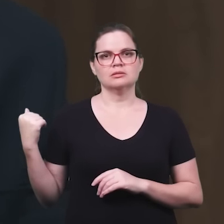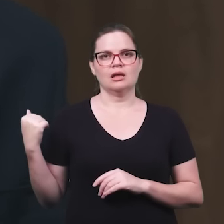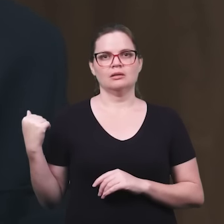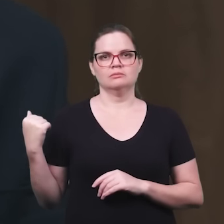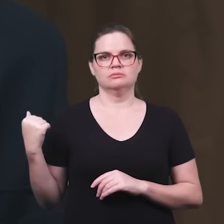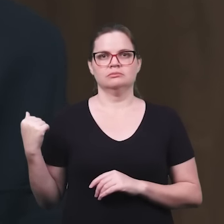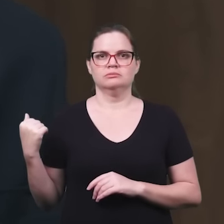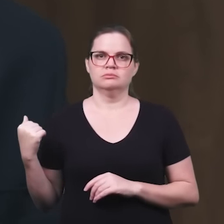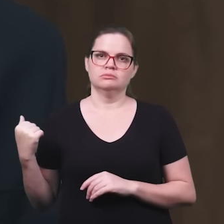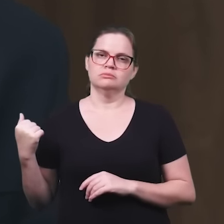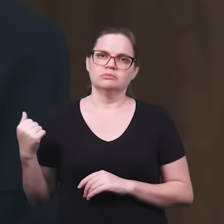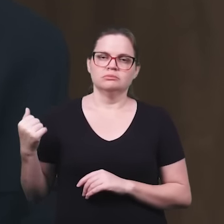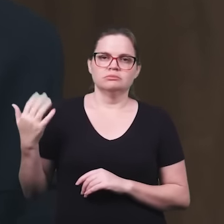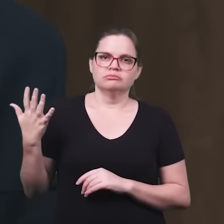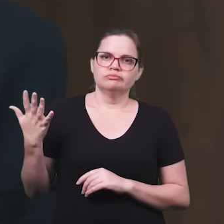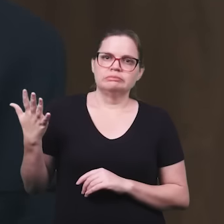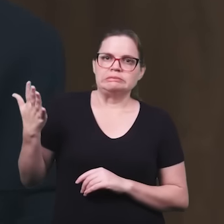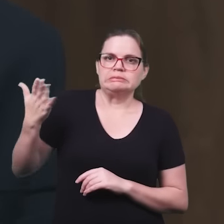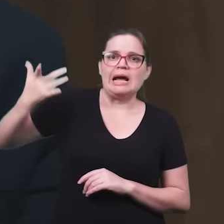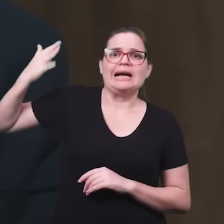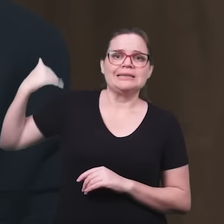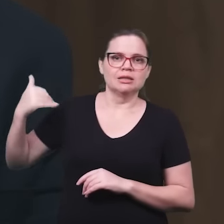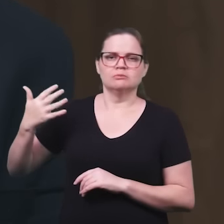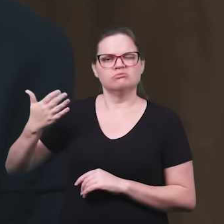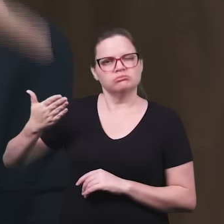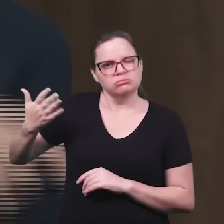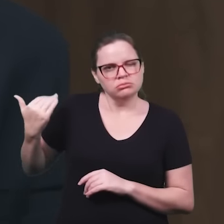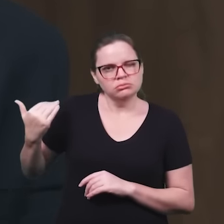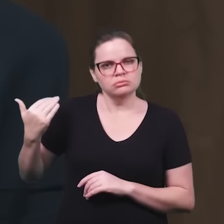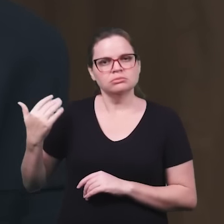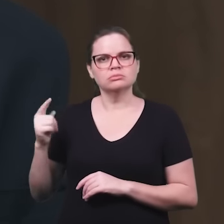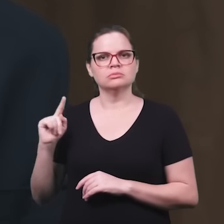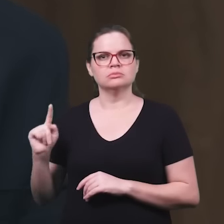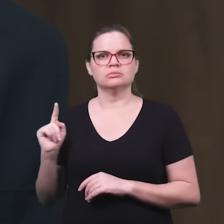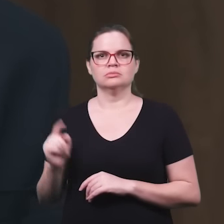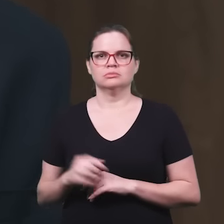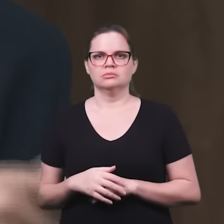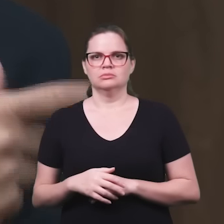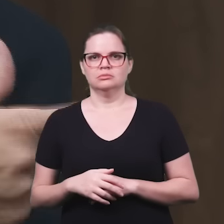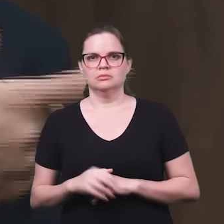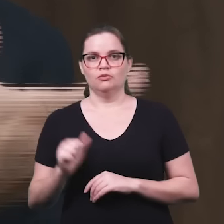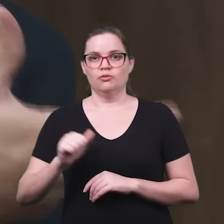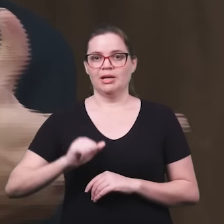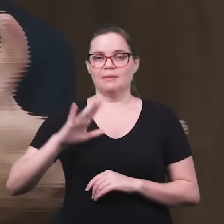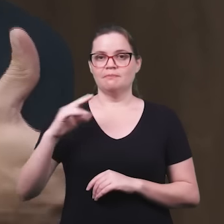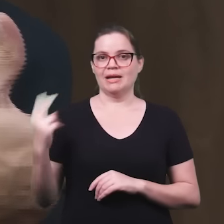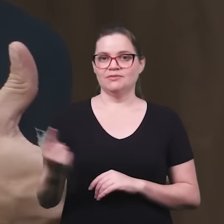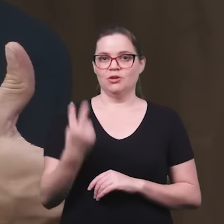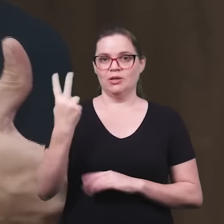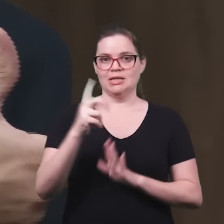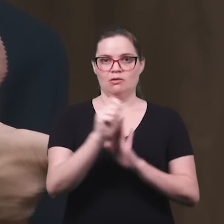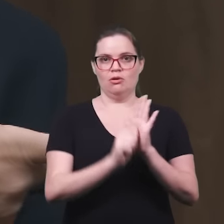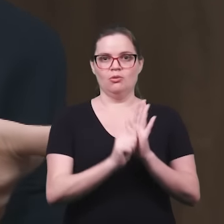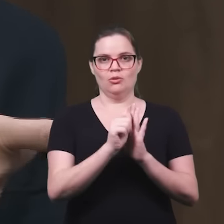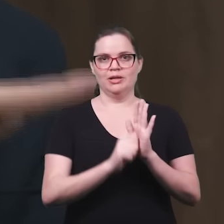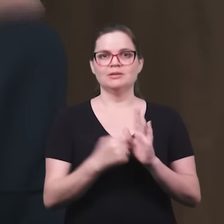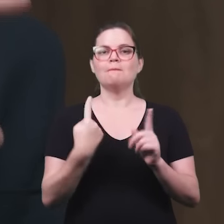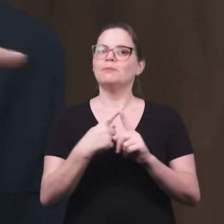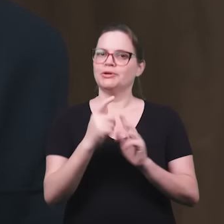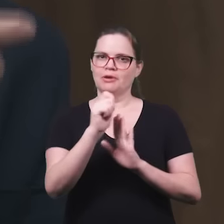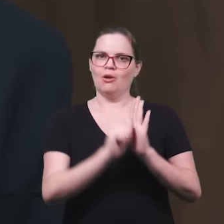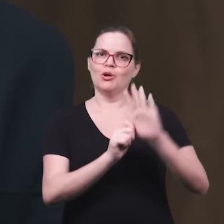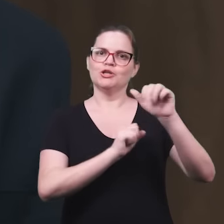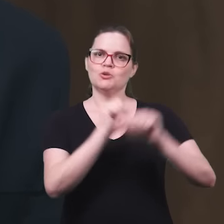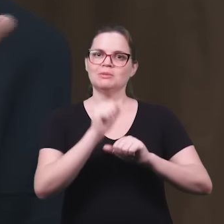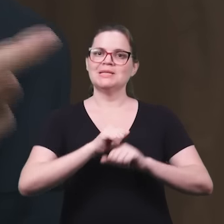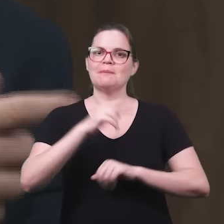passado não muito recente, ele foi uma das métricas mais valorizadas pelo algoritmo. Por isso que eu falo